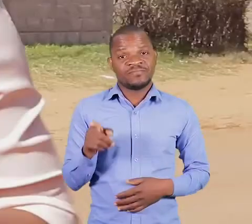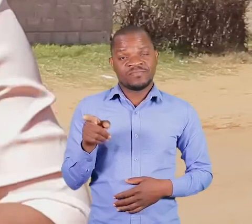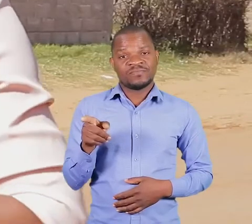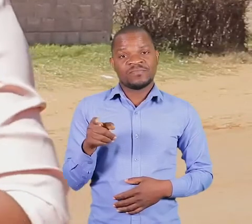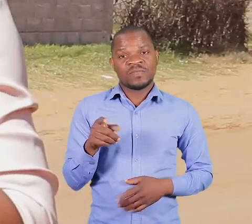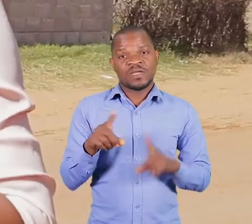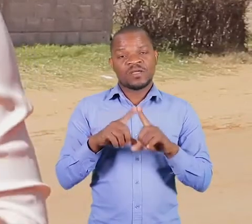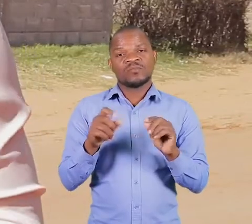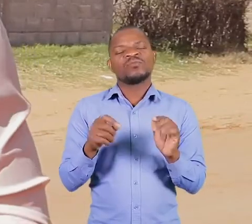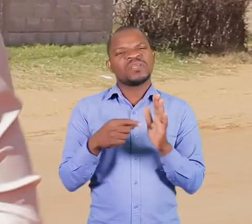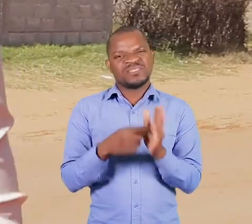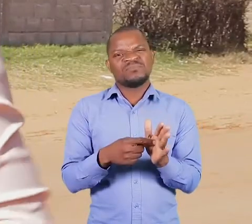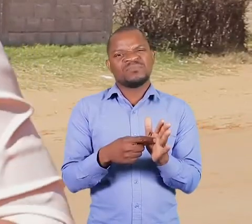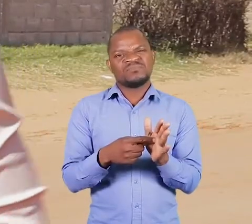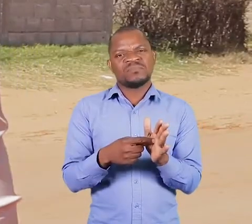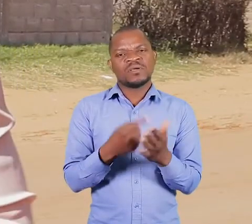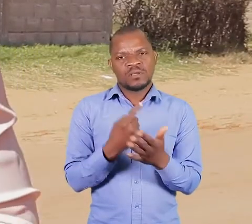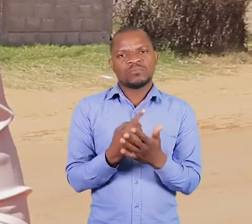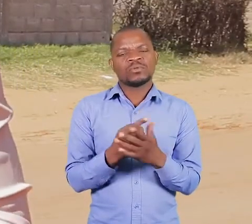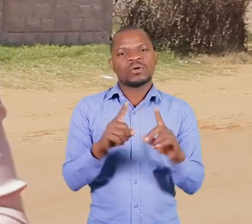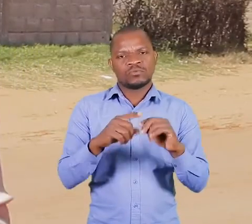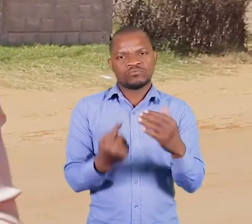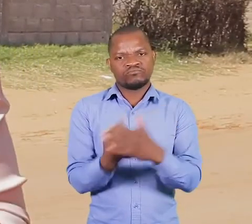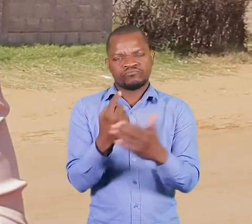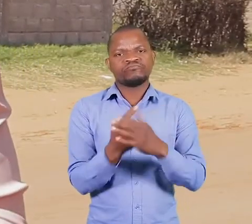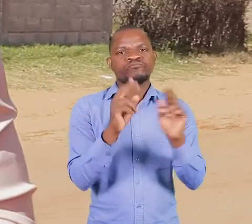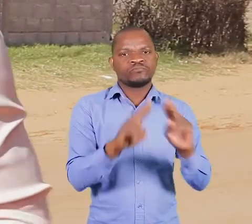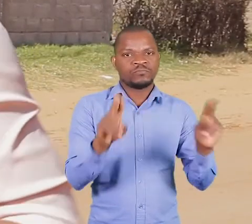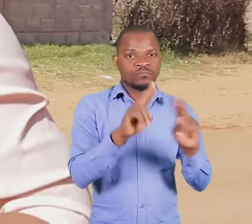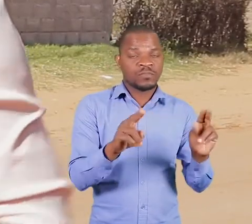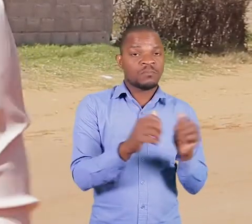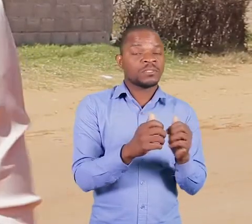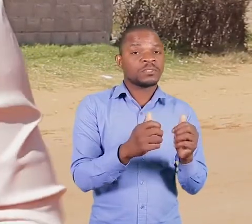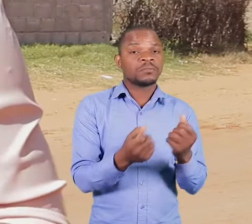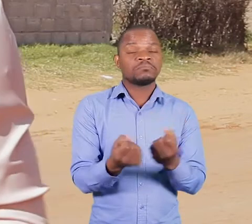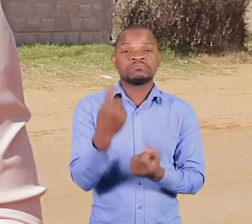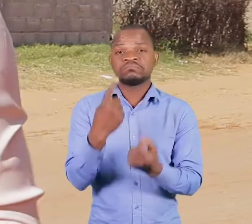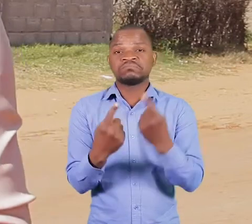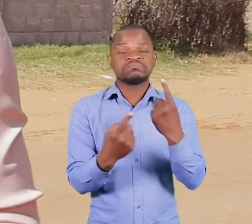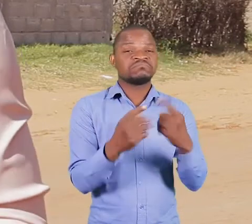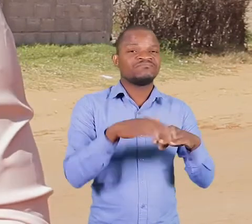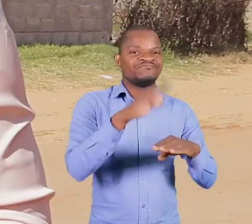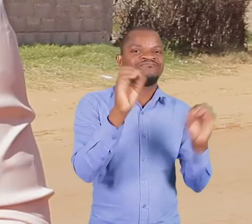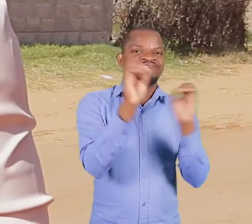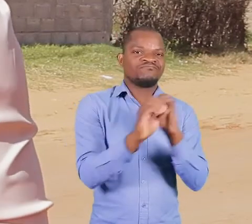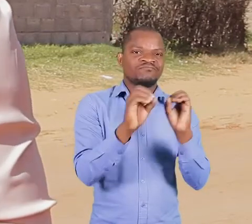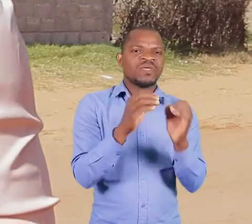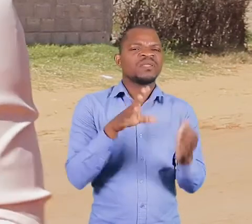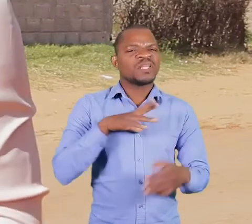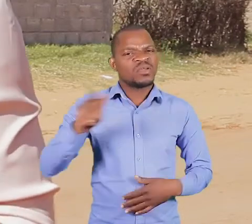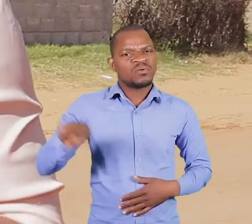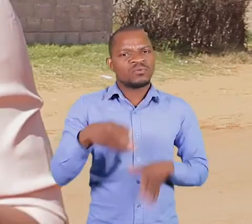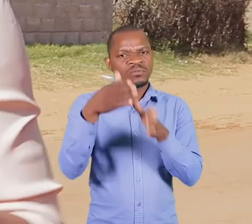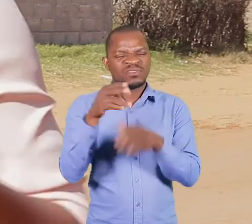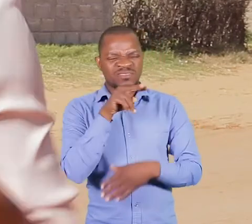Isto deveria ser normal nas nossas comunidades, mas infelizmente ainda é algo a destacar, porque ainda existem pessoas que